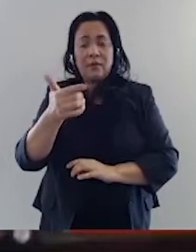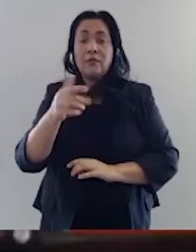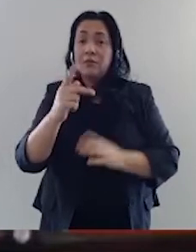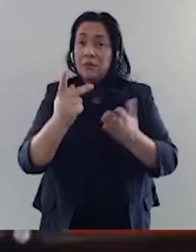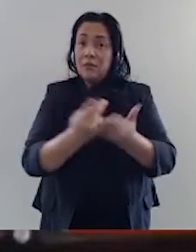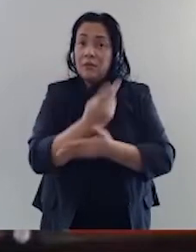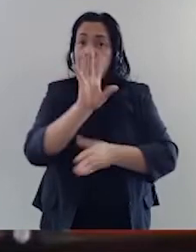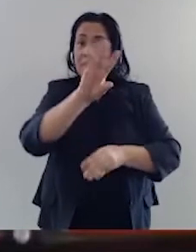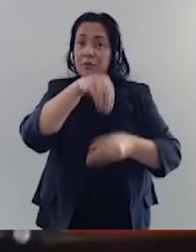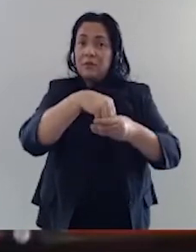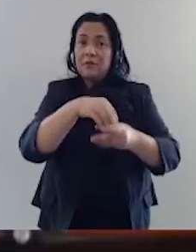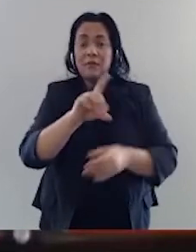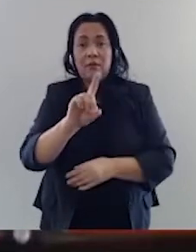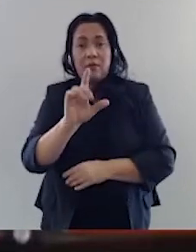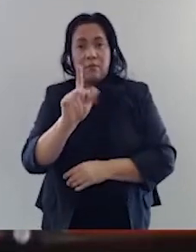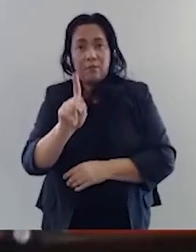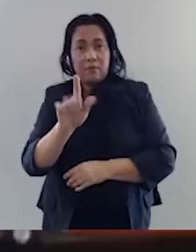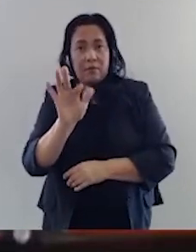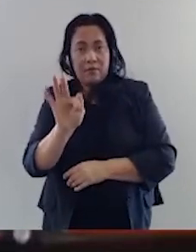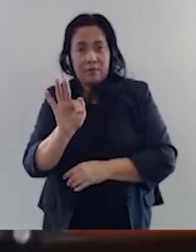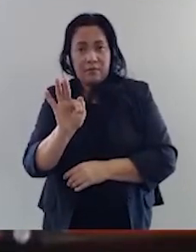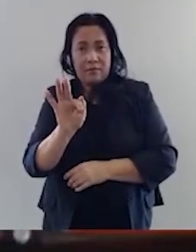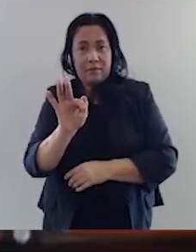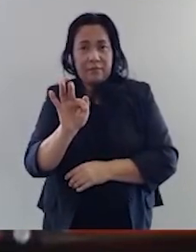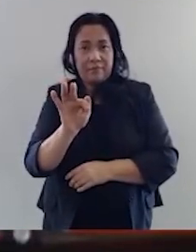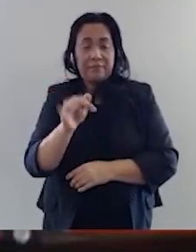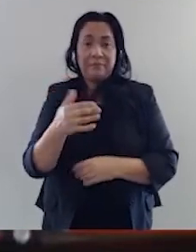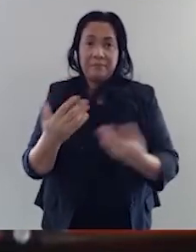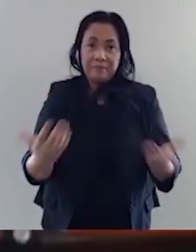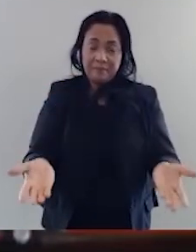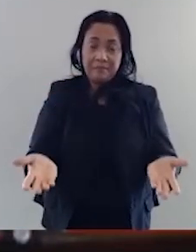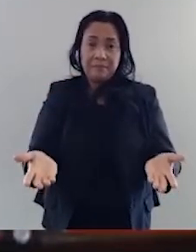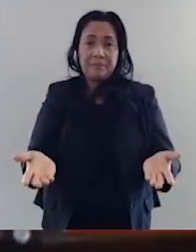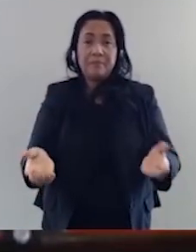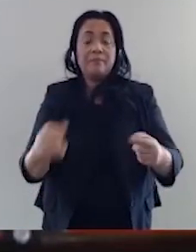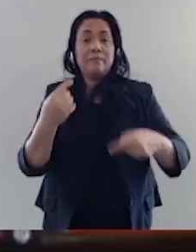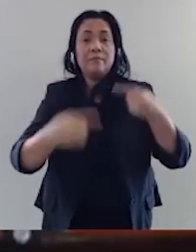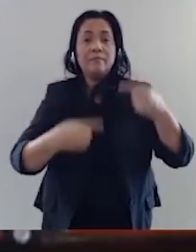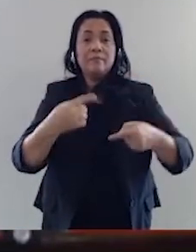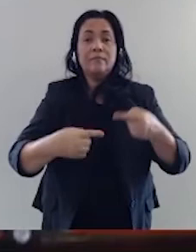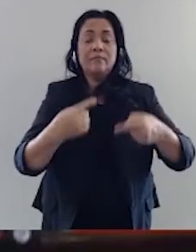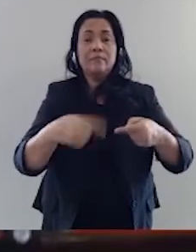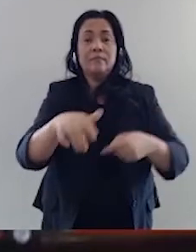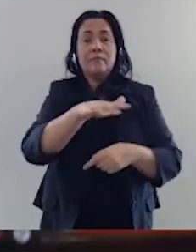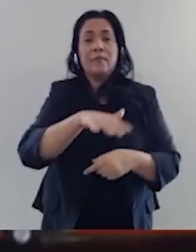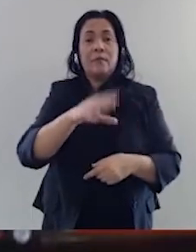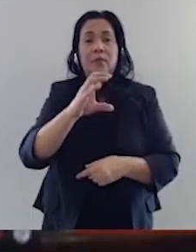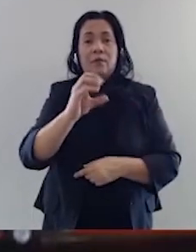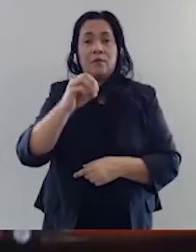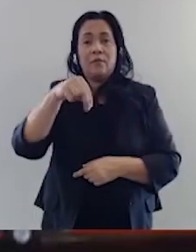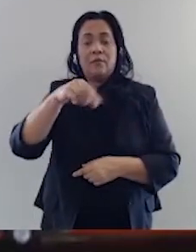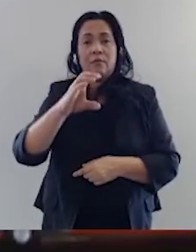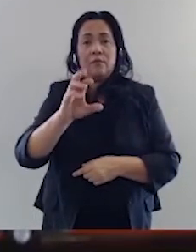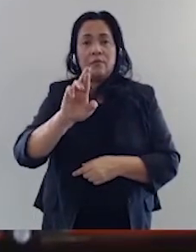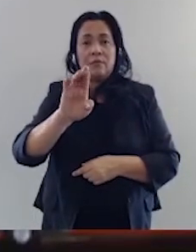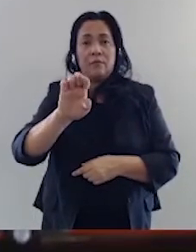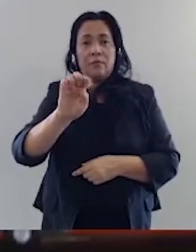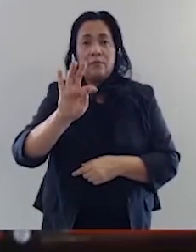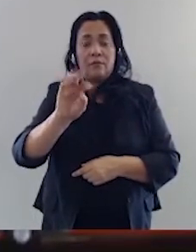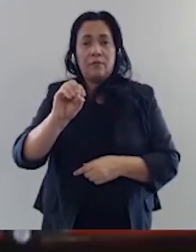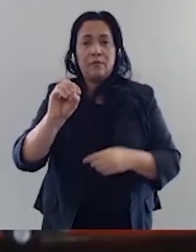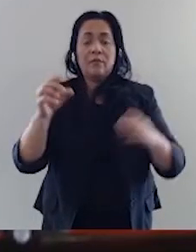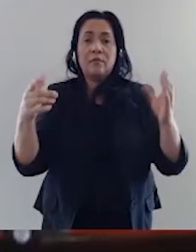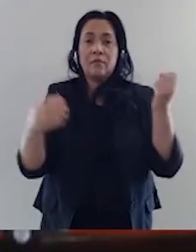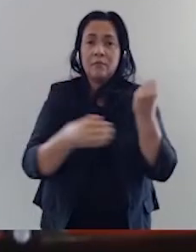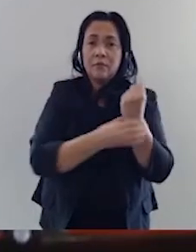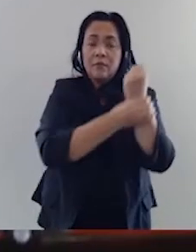ADPF. No plano concreto, também se instituiu um mandado de injunção para garantir a eficacização de